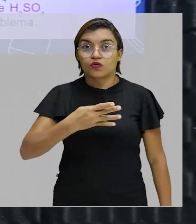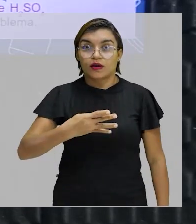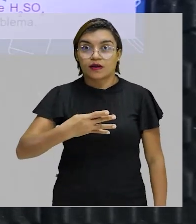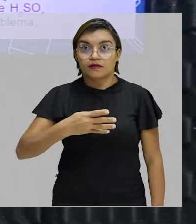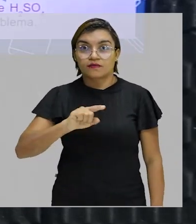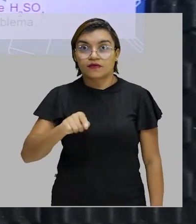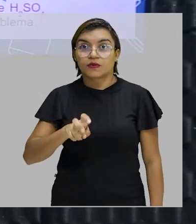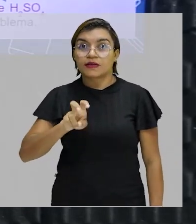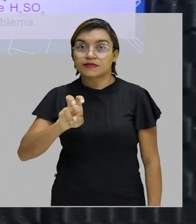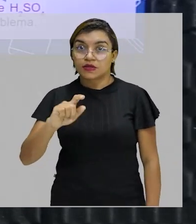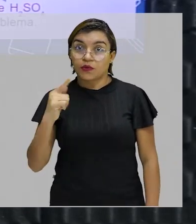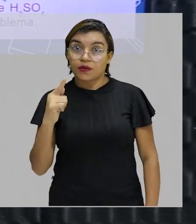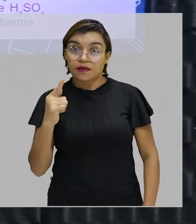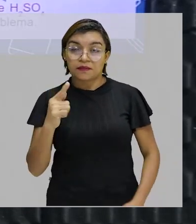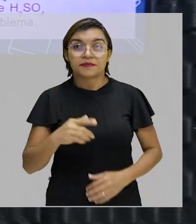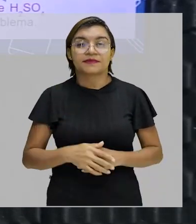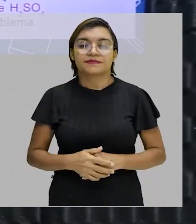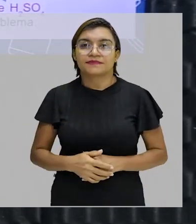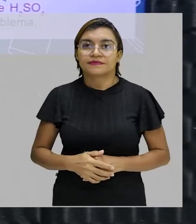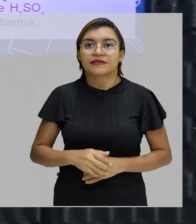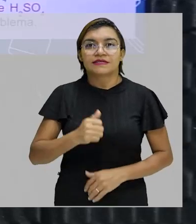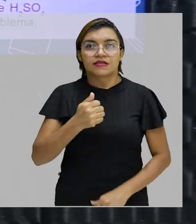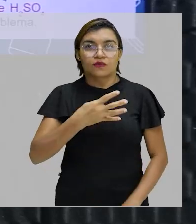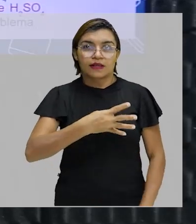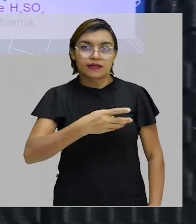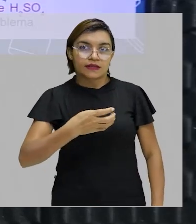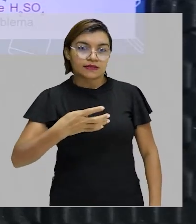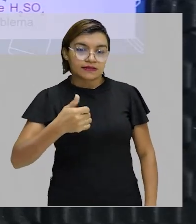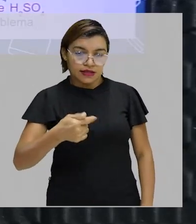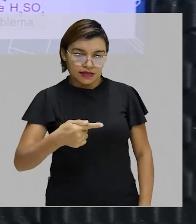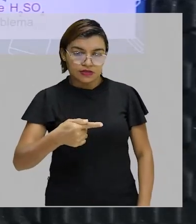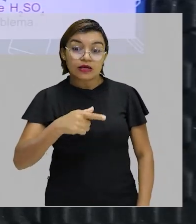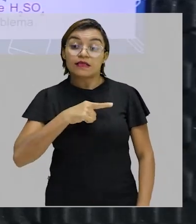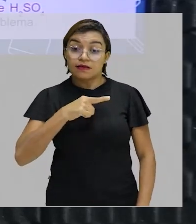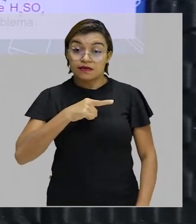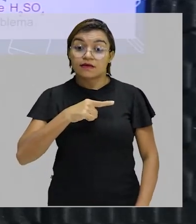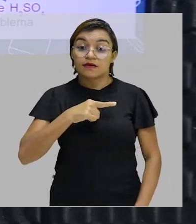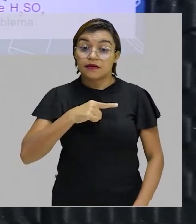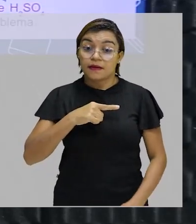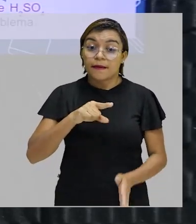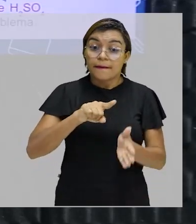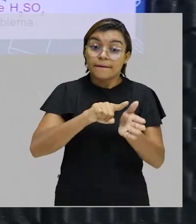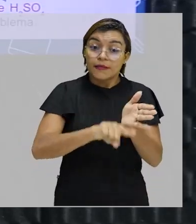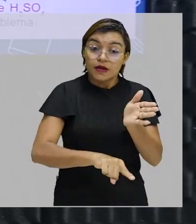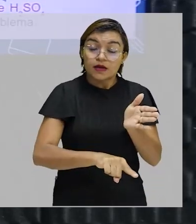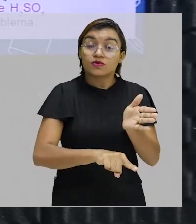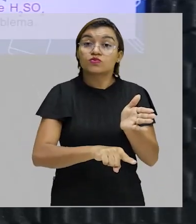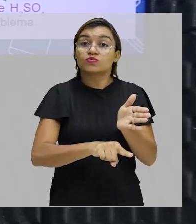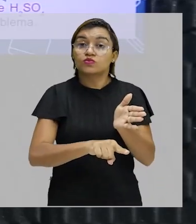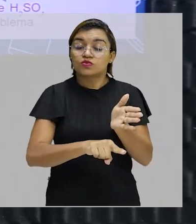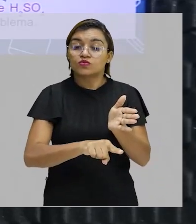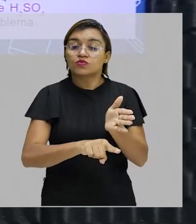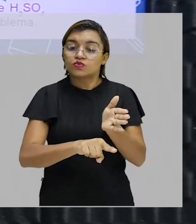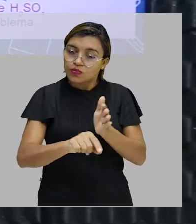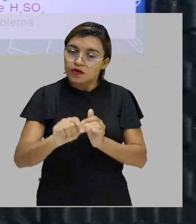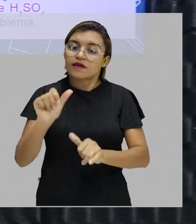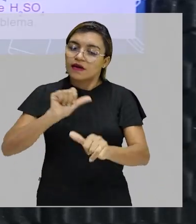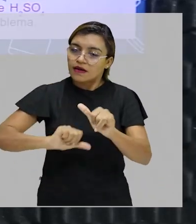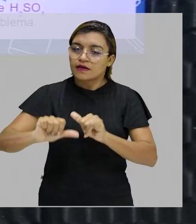24,5 gramas, certo? 147 que nós temos, menos o que realmente vai